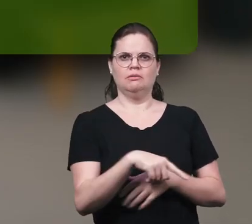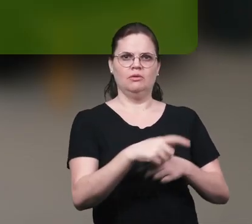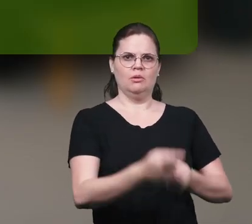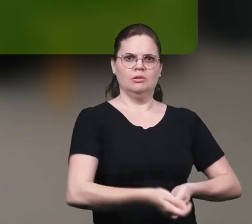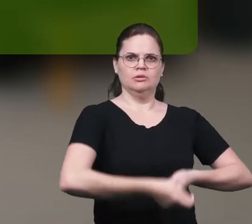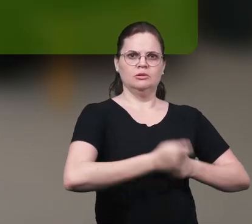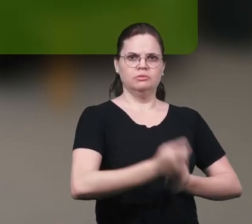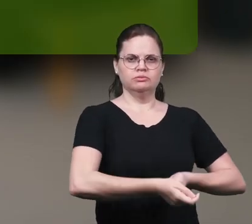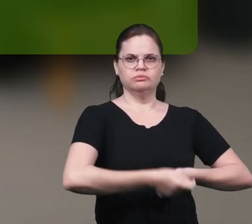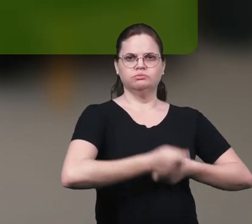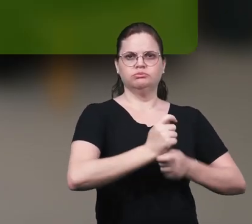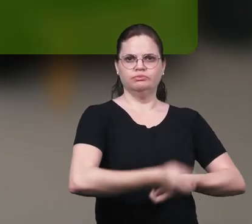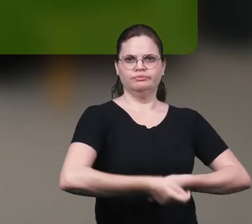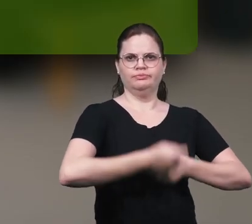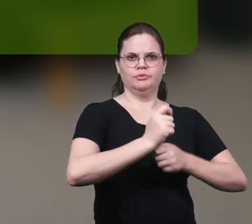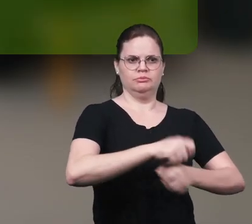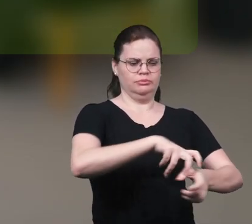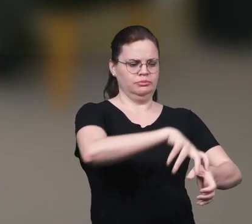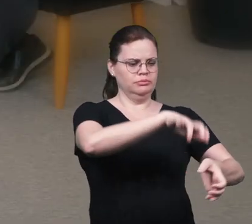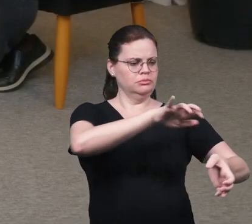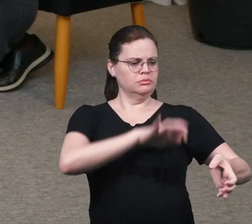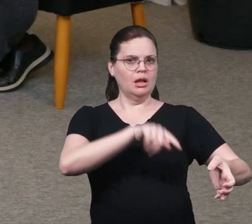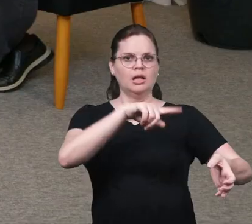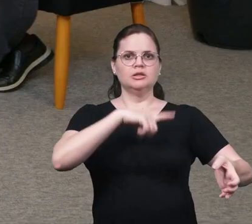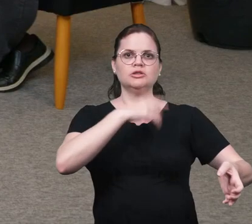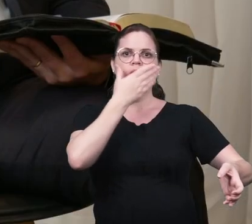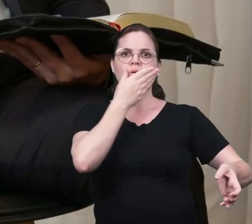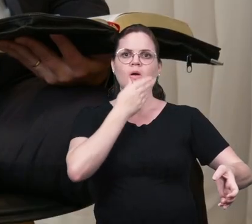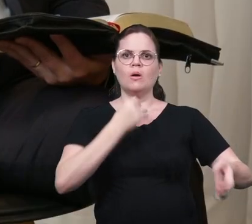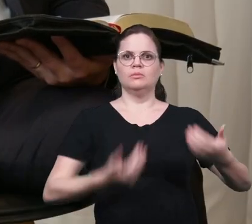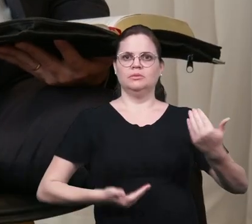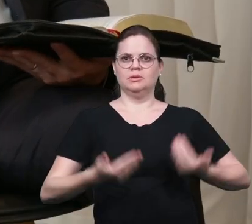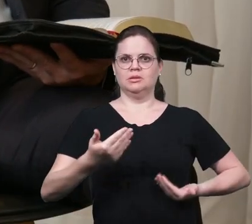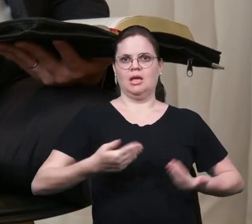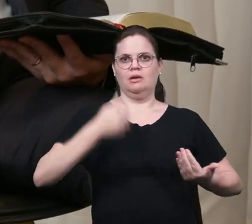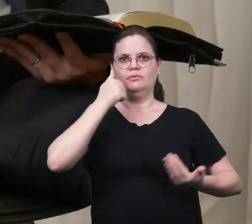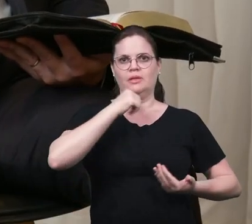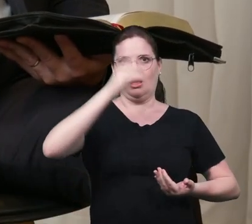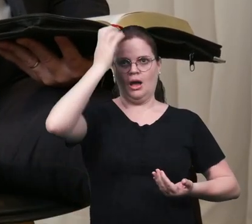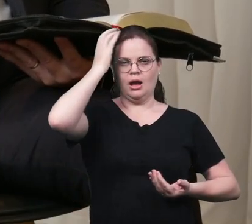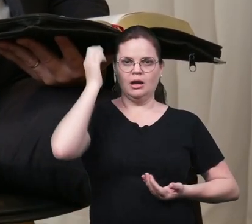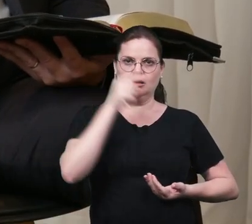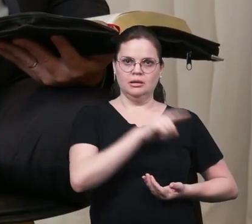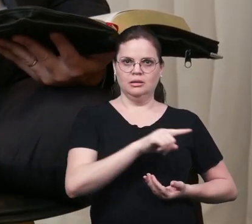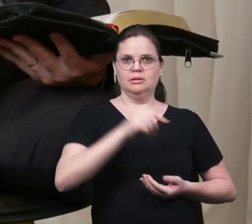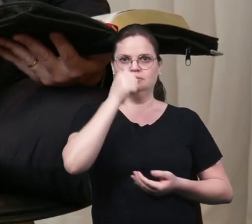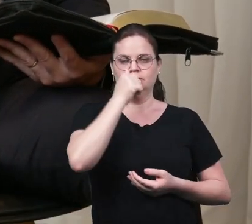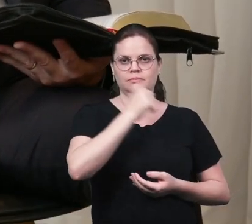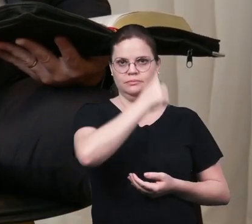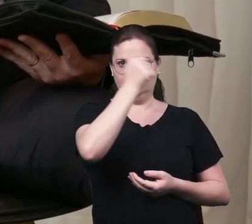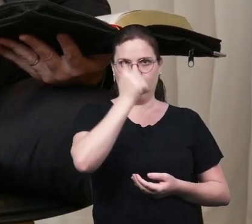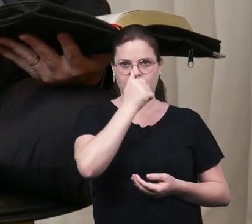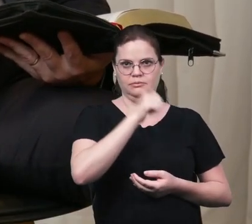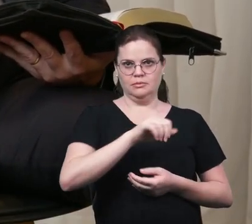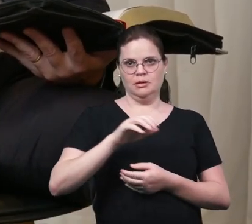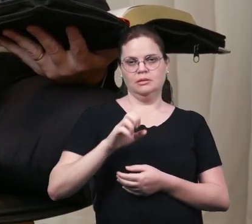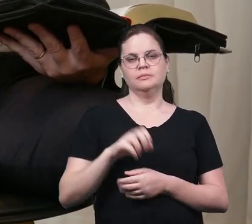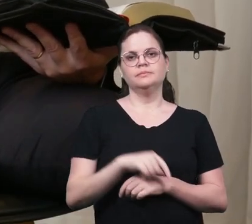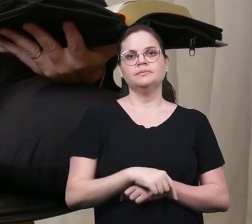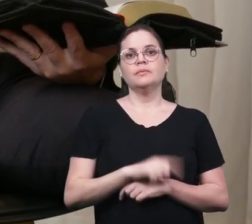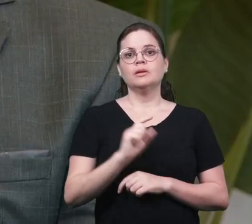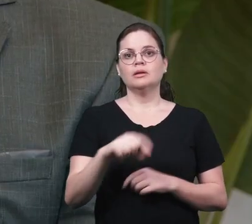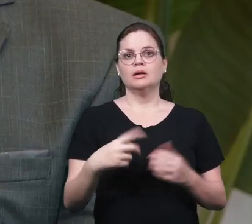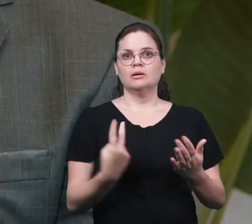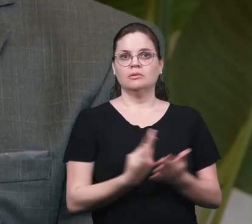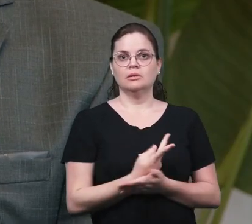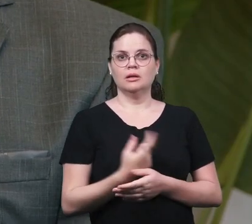carruagem, onde Eunuco estava. E o Senhor Jesus ele usou Filipe para